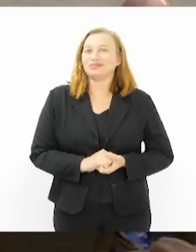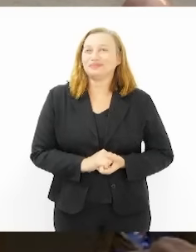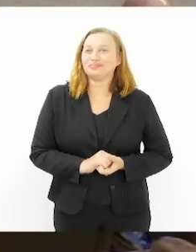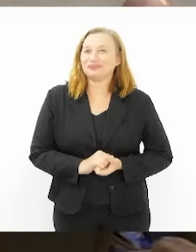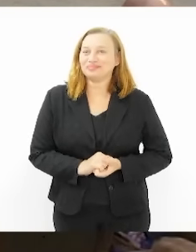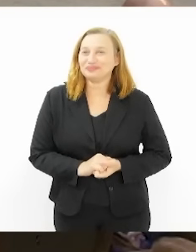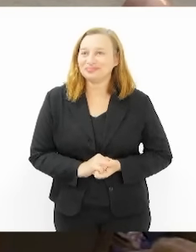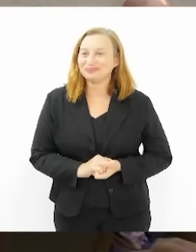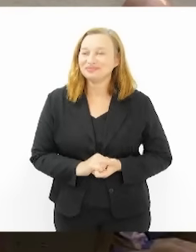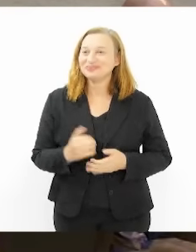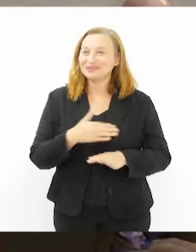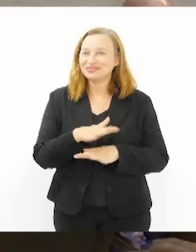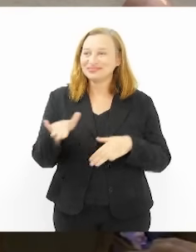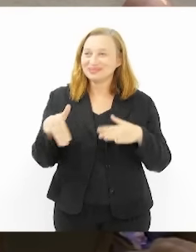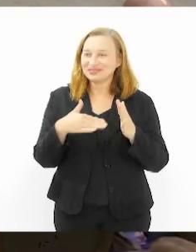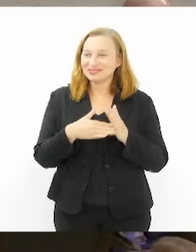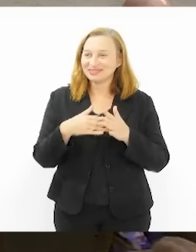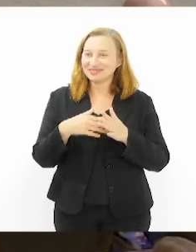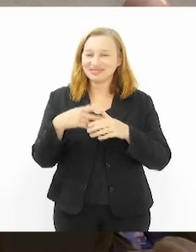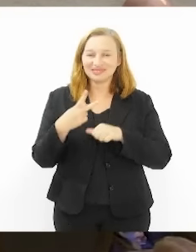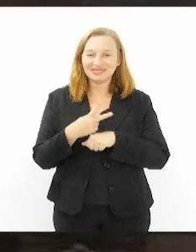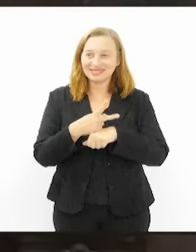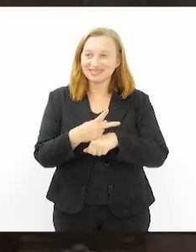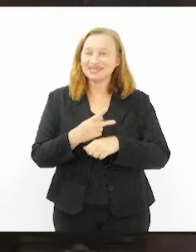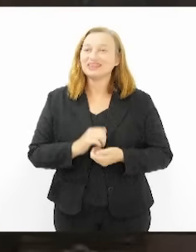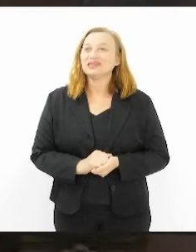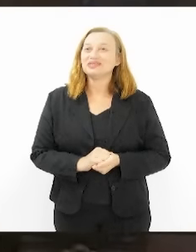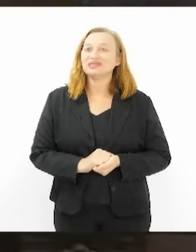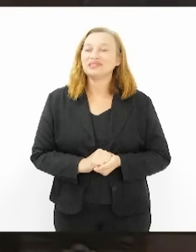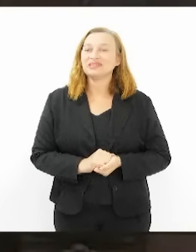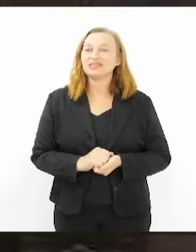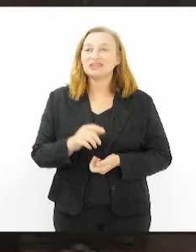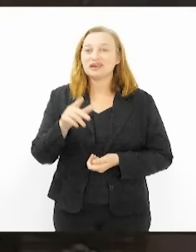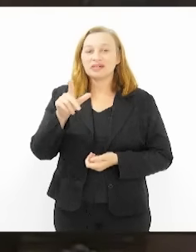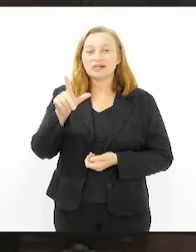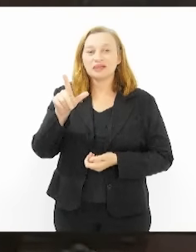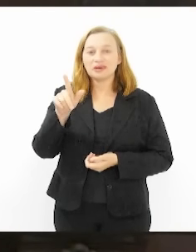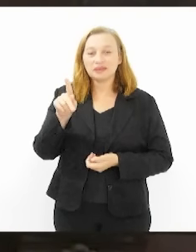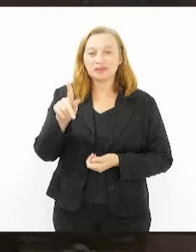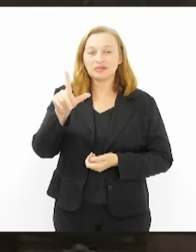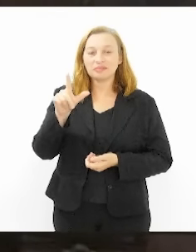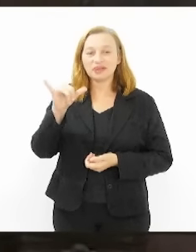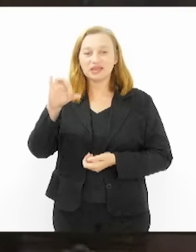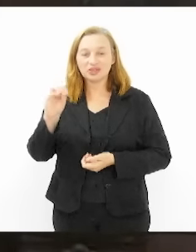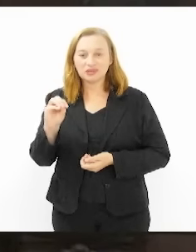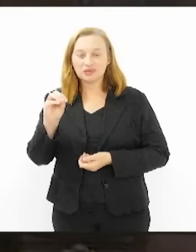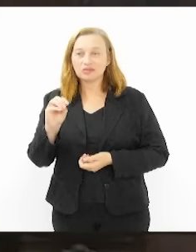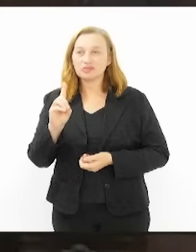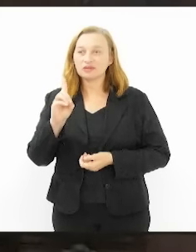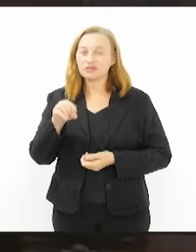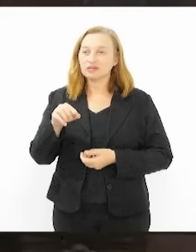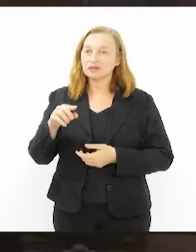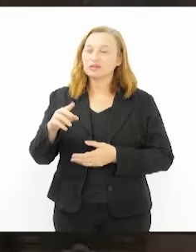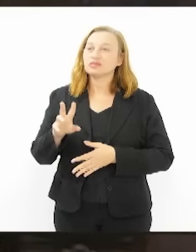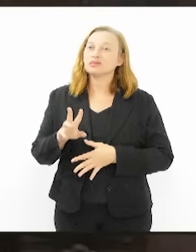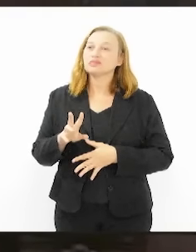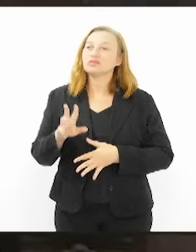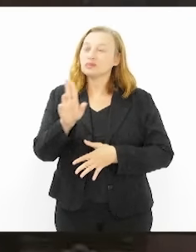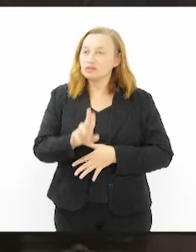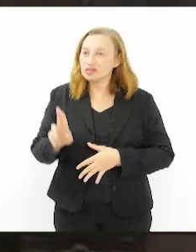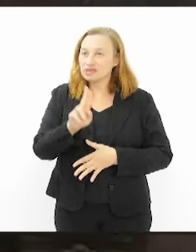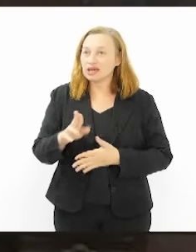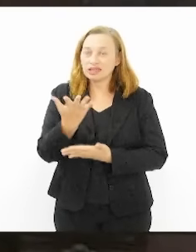Além de todos os títulos de doutor, Plínio, podemos dizer, sem dúvida, que foi um instrumento nas mãos de Deus